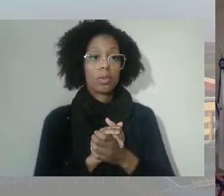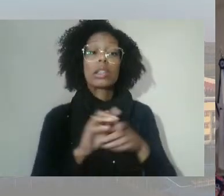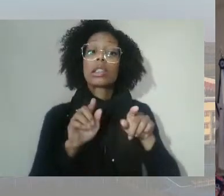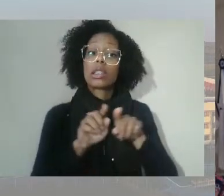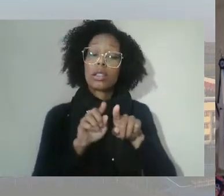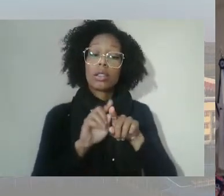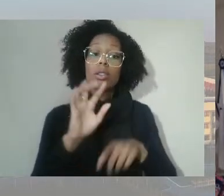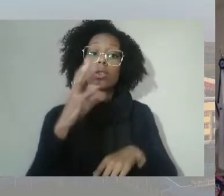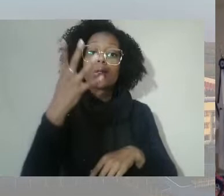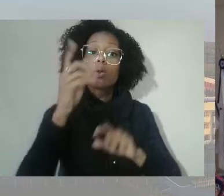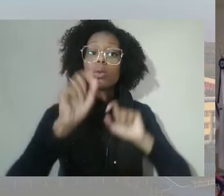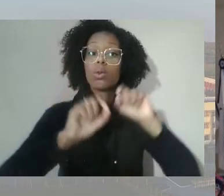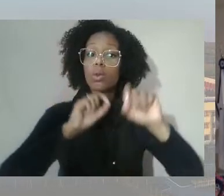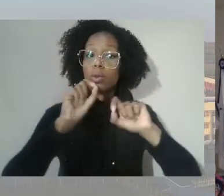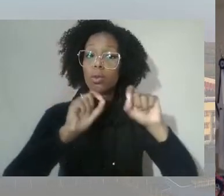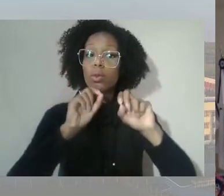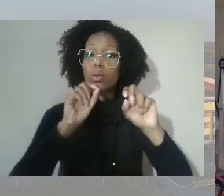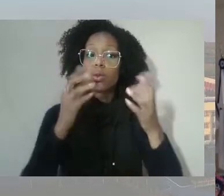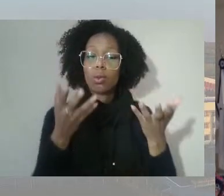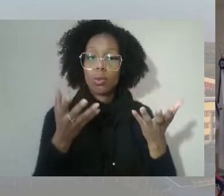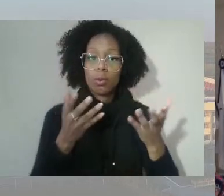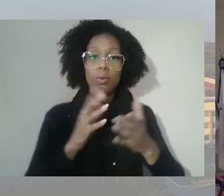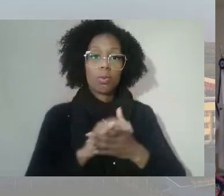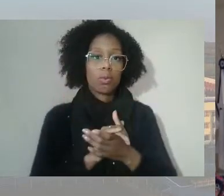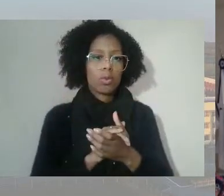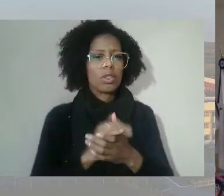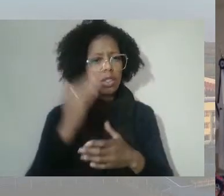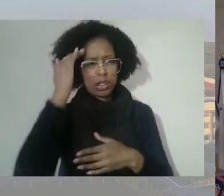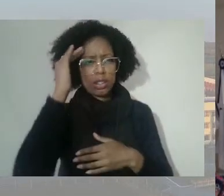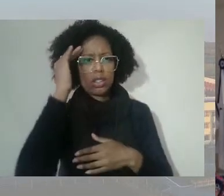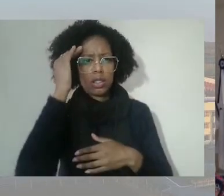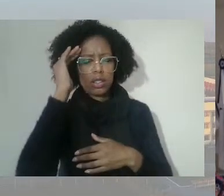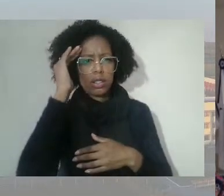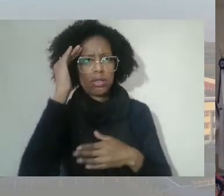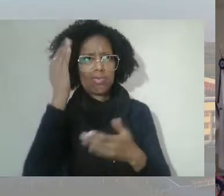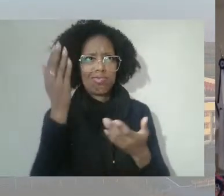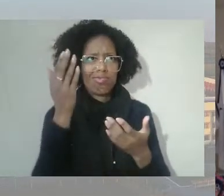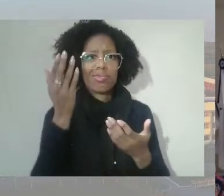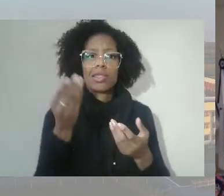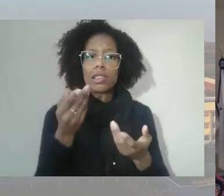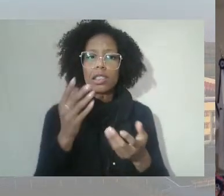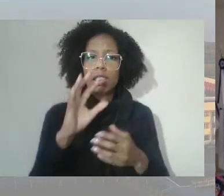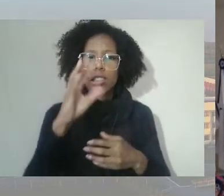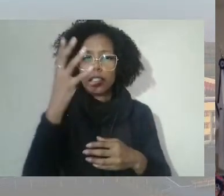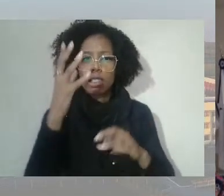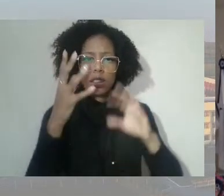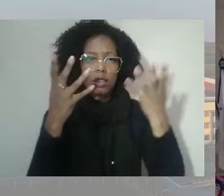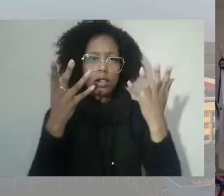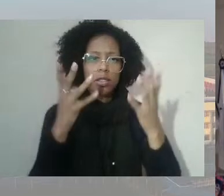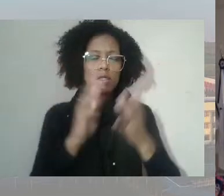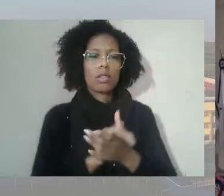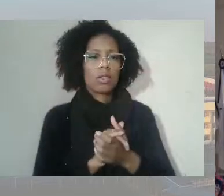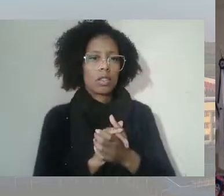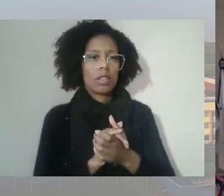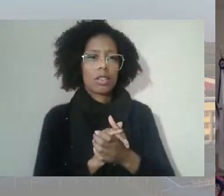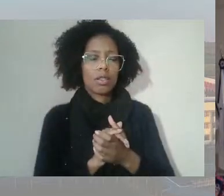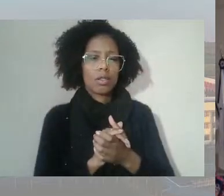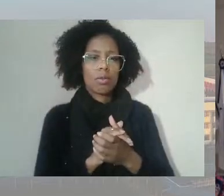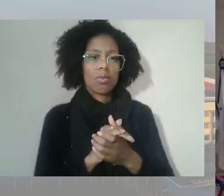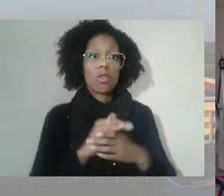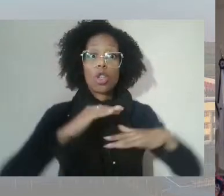né, que nós entendemos que foi uma situação, né, uma reivindicação legítima do movimento